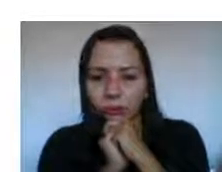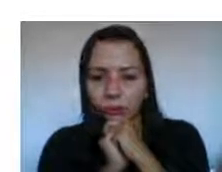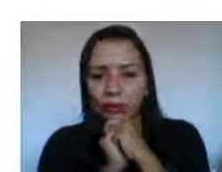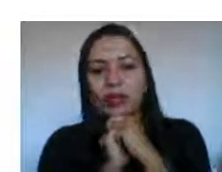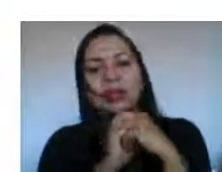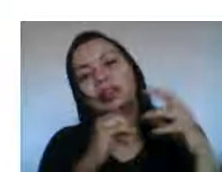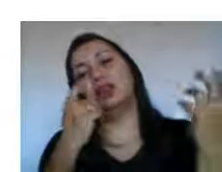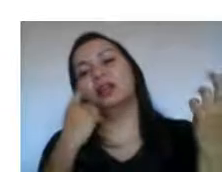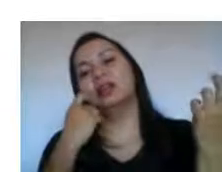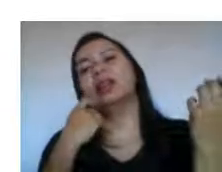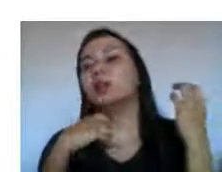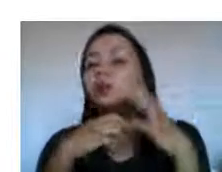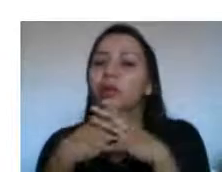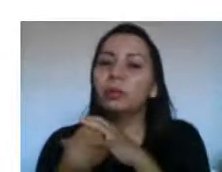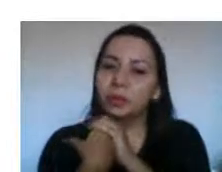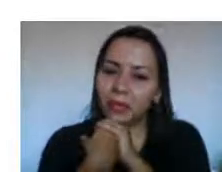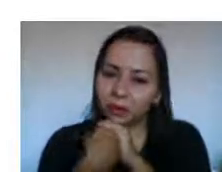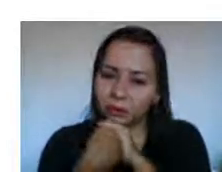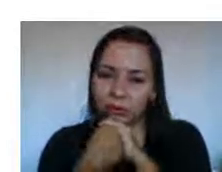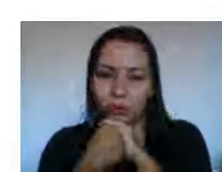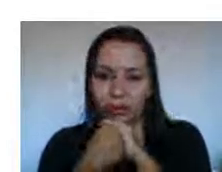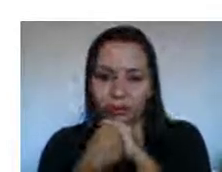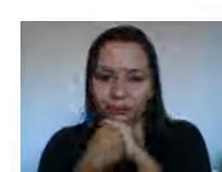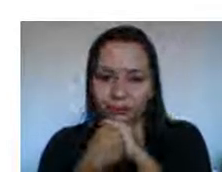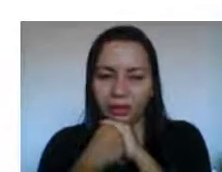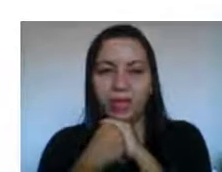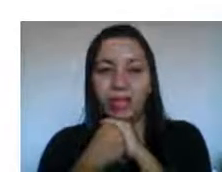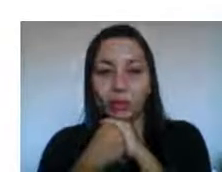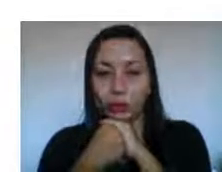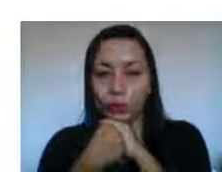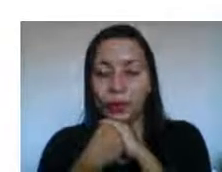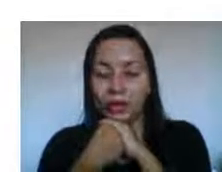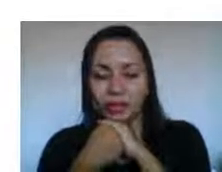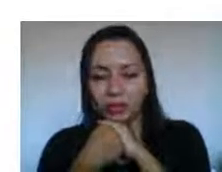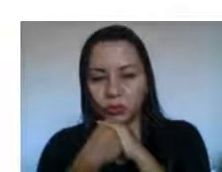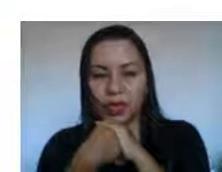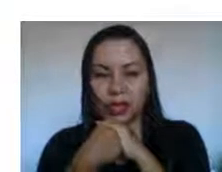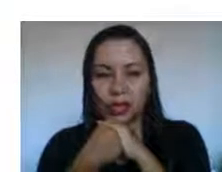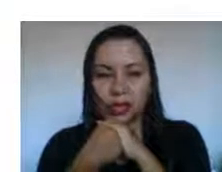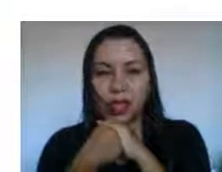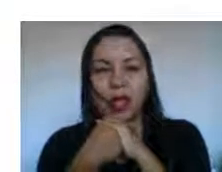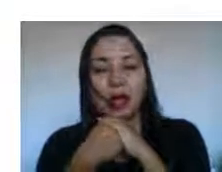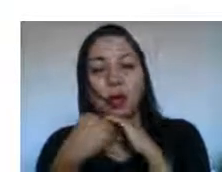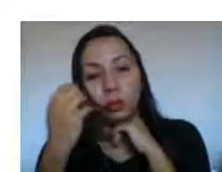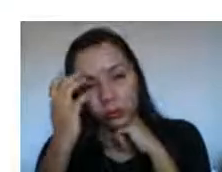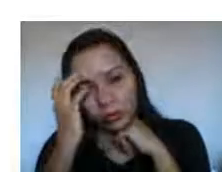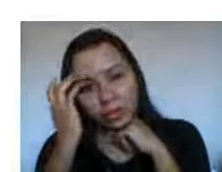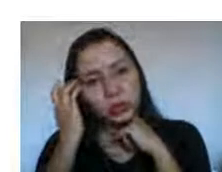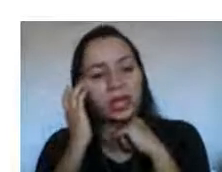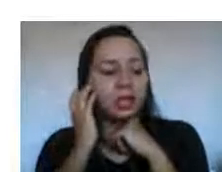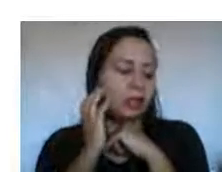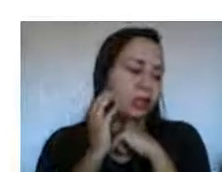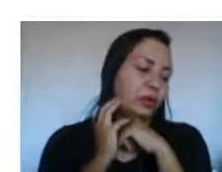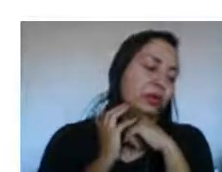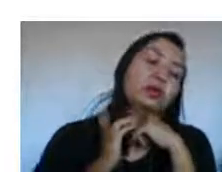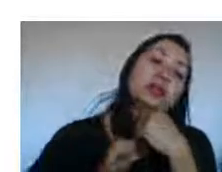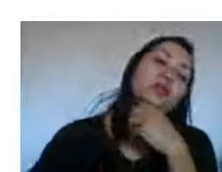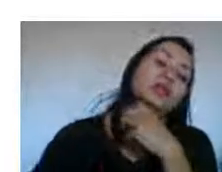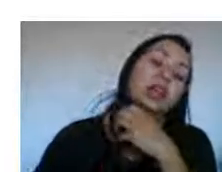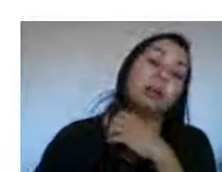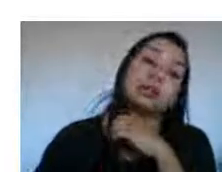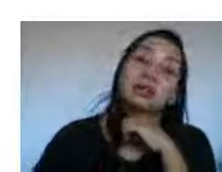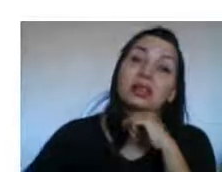impacto que o ser humano causa à natureza. E aqui a gente começa a estudar o frágil equilíbrio